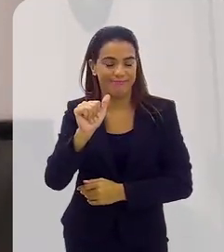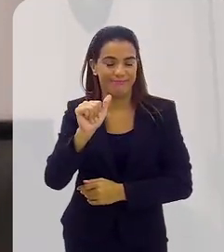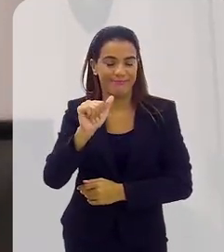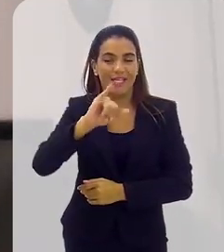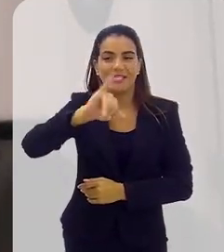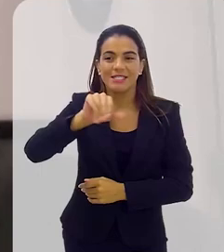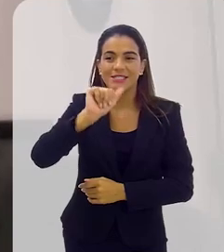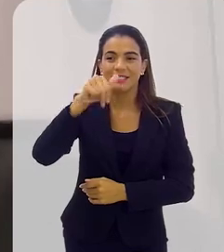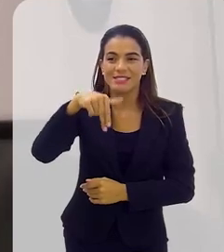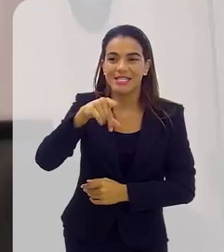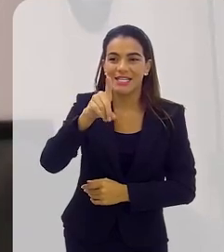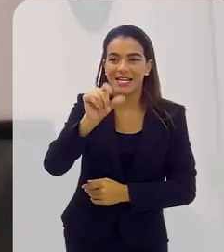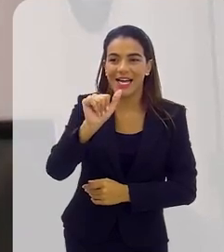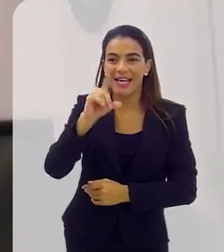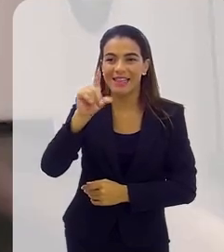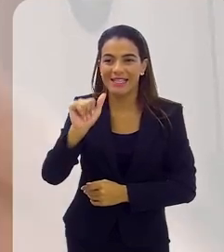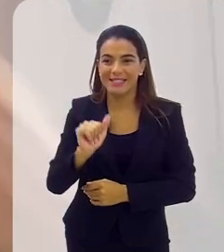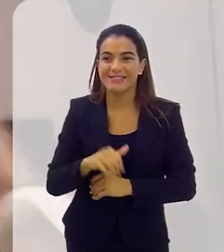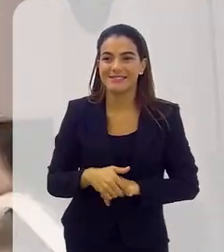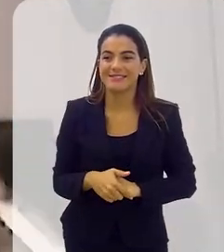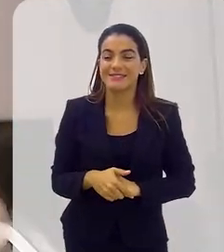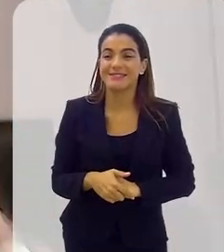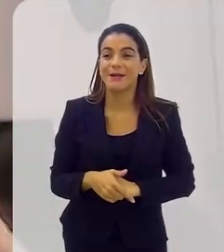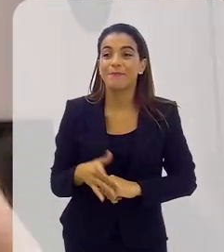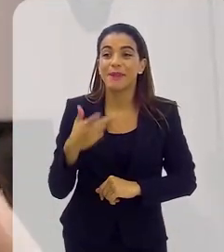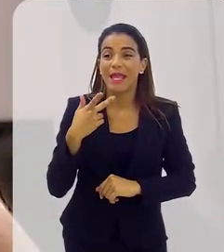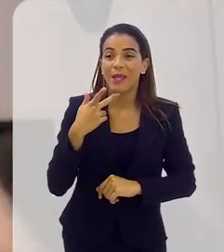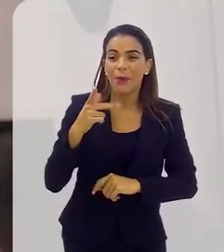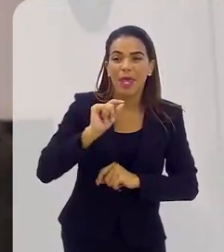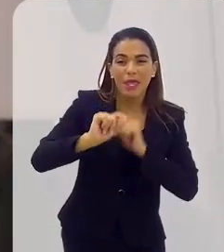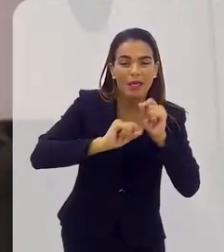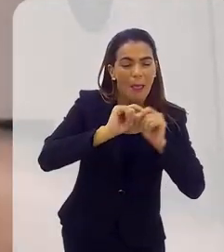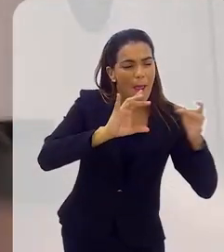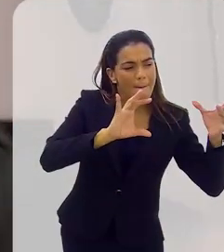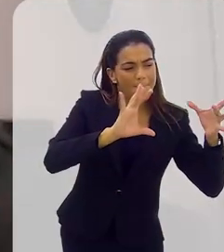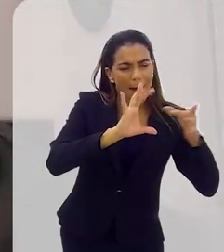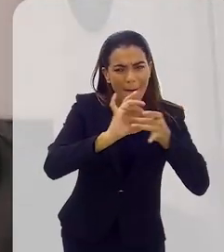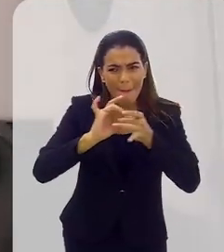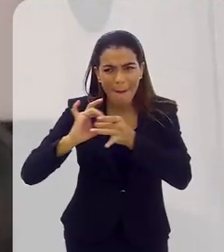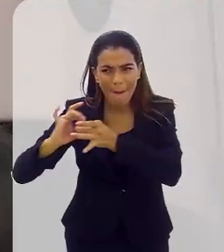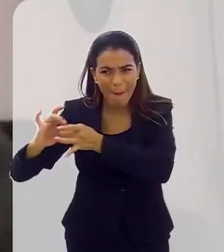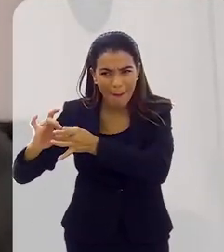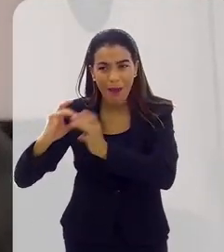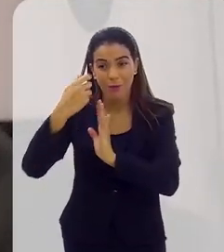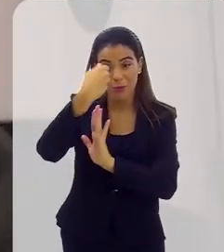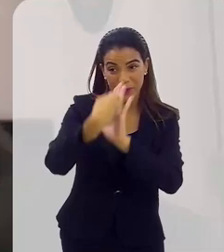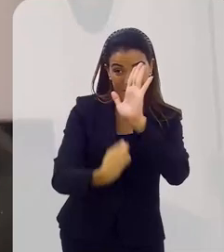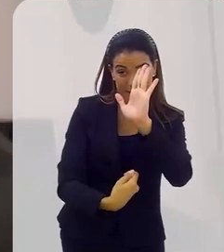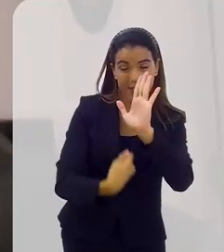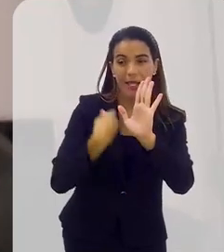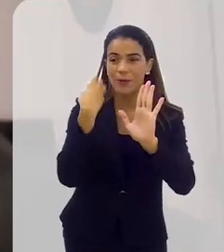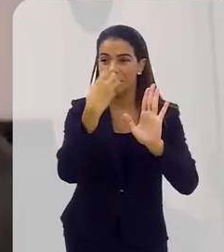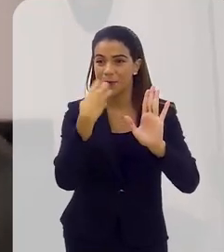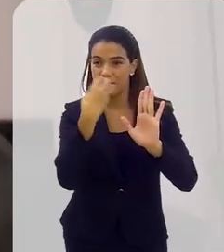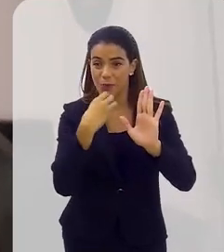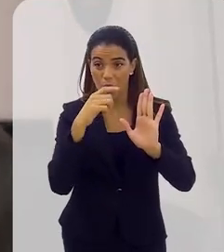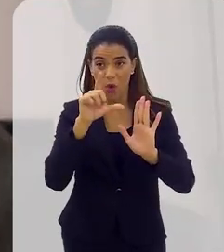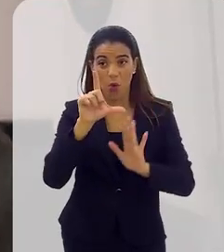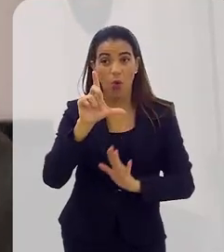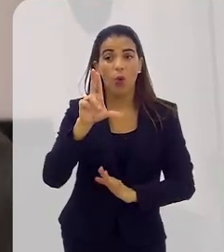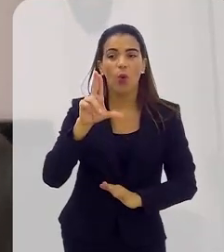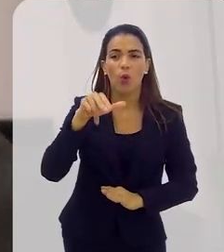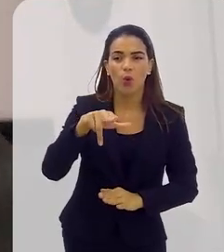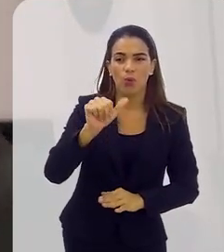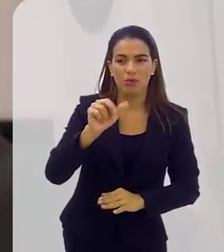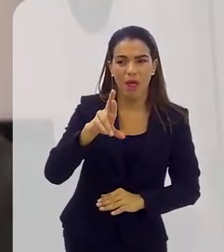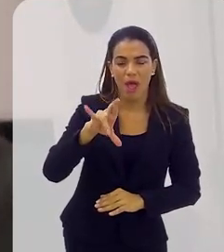partir daí eu jogo para o Diego Araújo, o Diego Araújo faz a pesquisa amazônica e amarra todo o enredo, e foi o sucesso que foi, modéstia à parte.